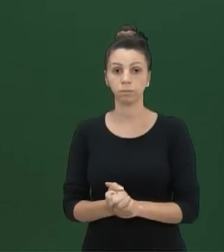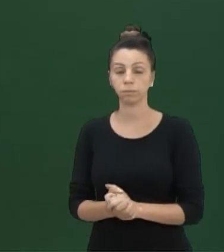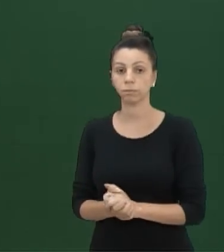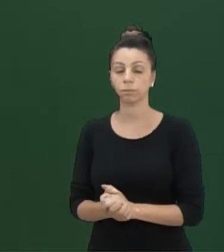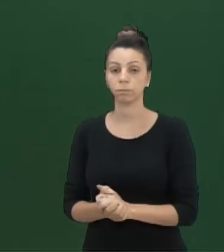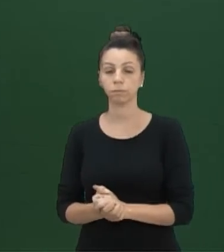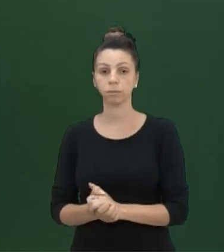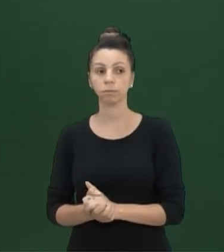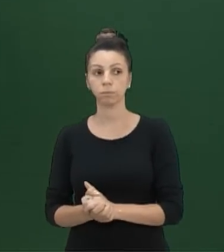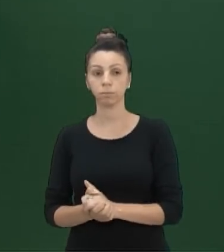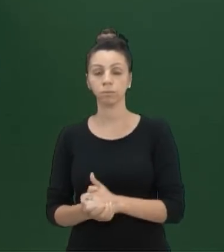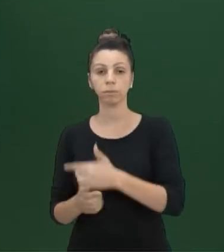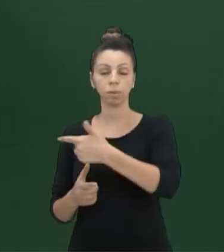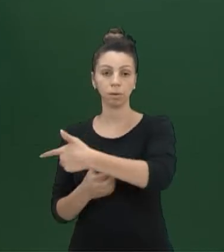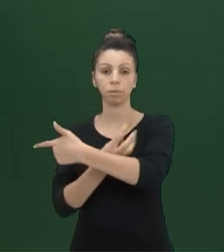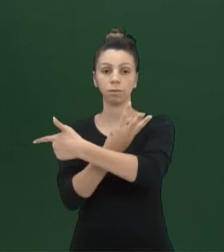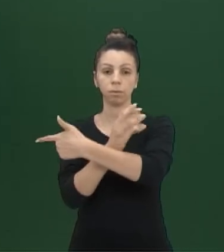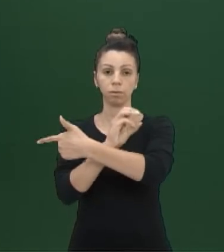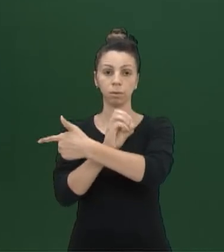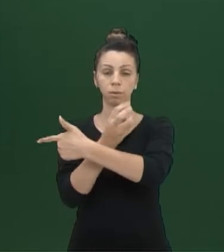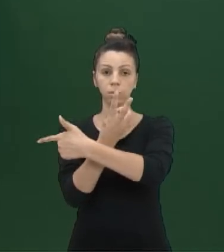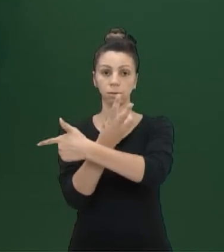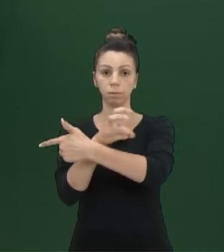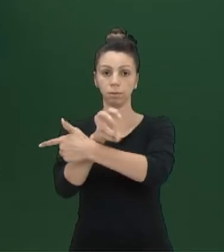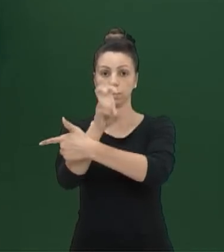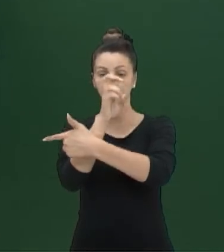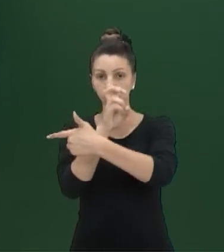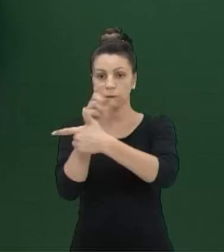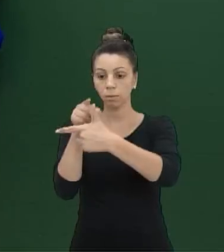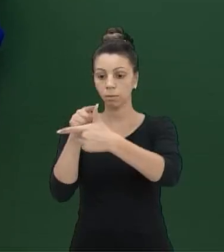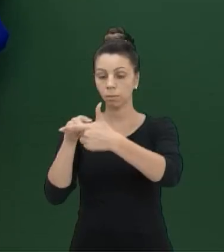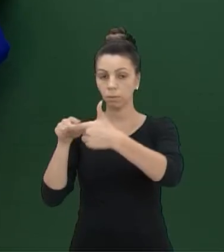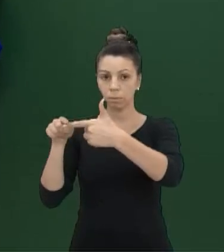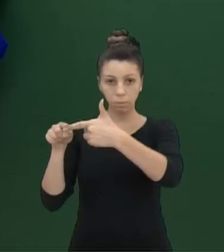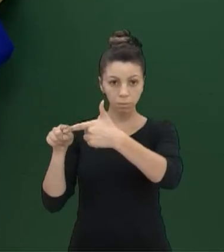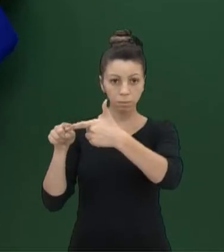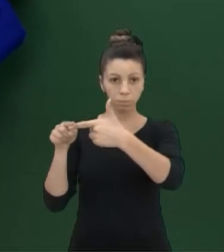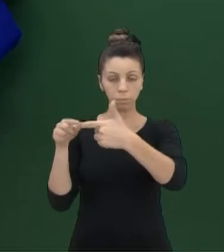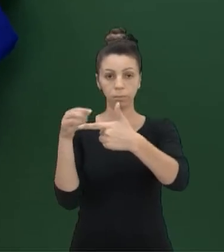605, a gente vai ter de colocar 3.025